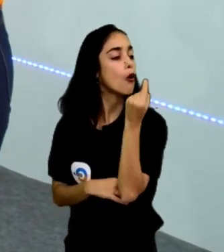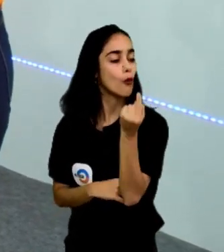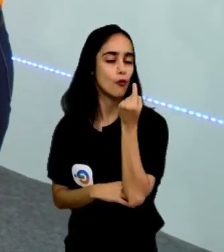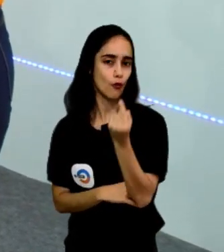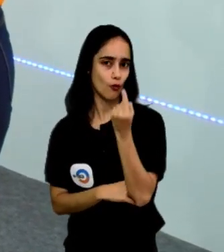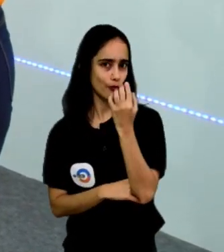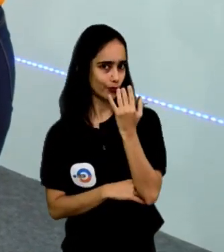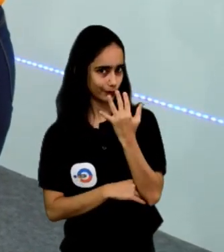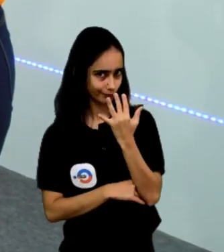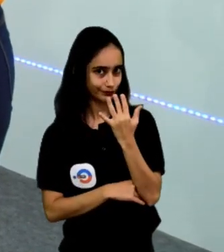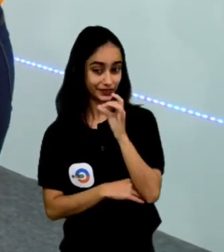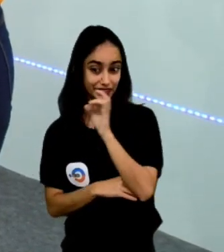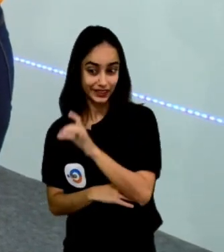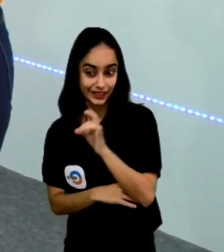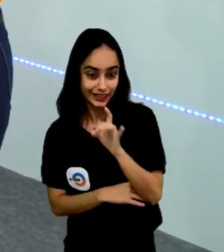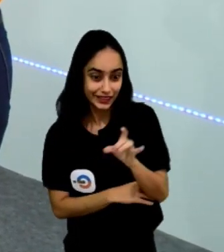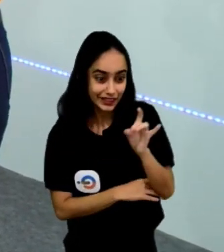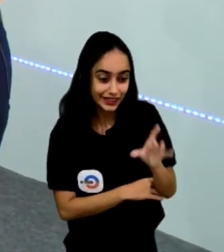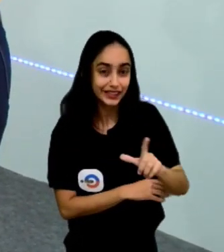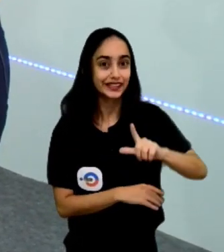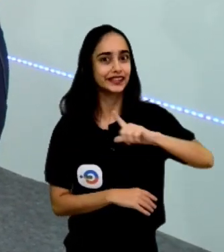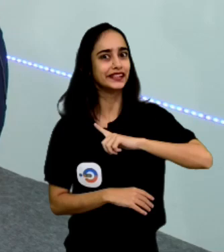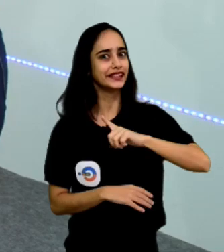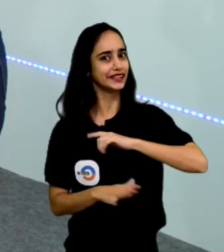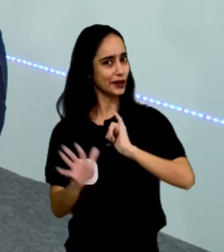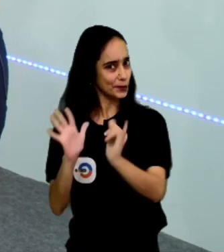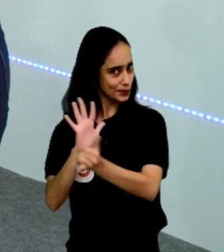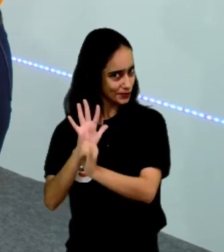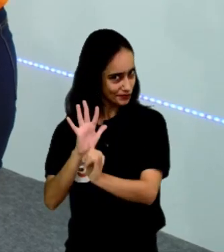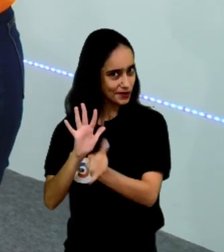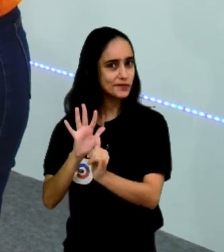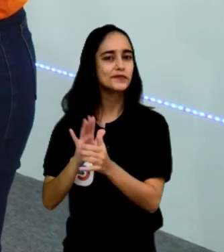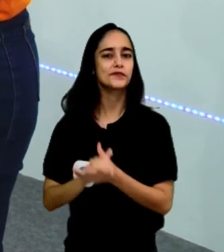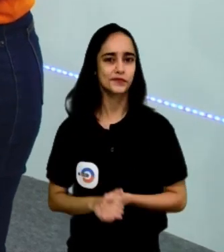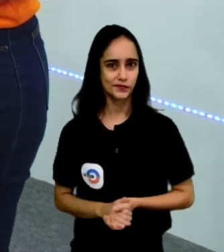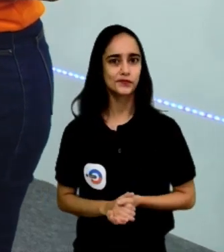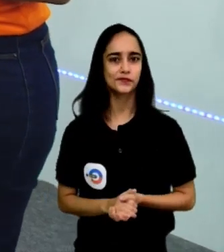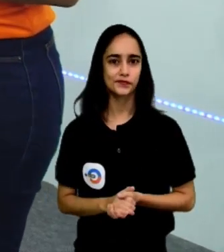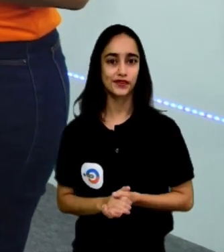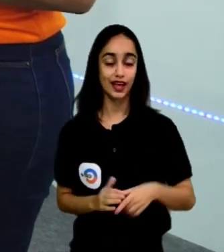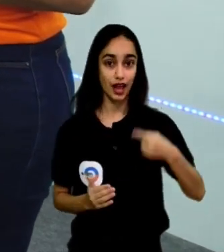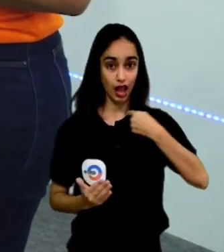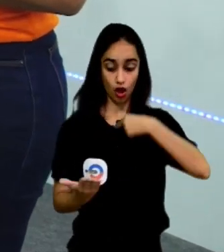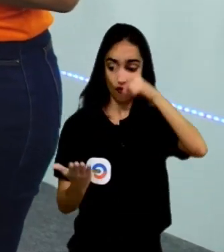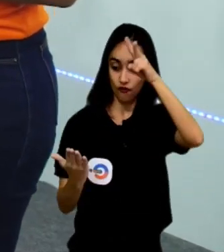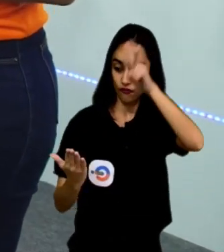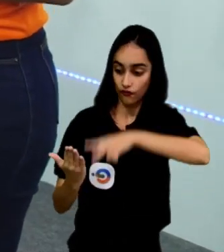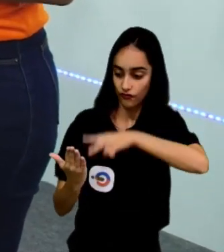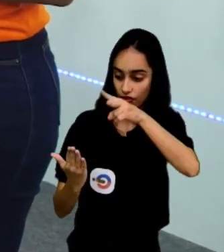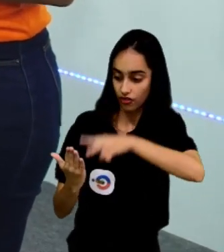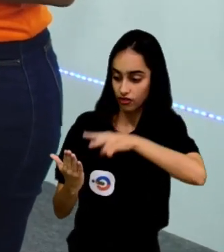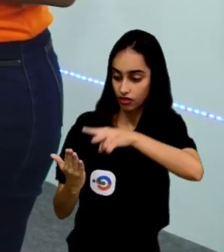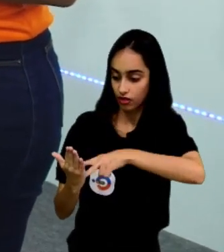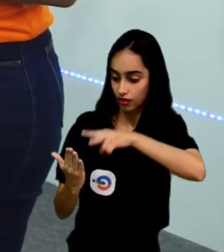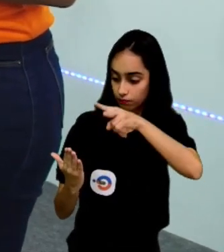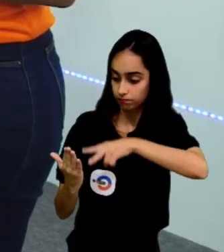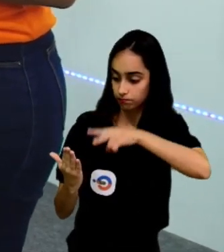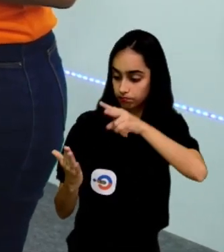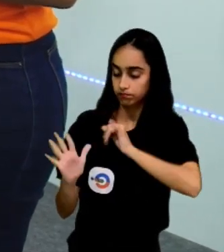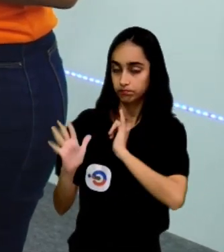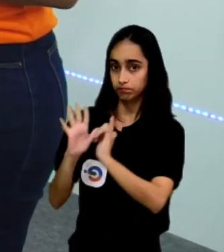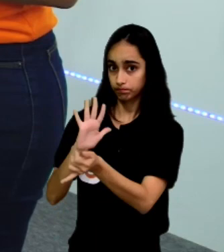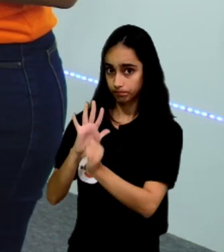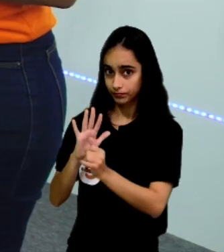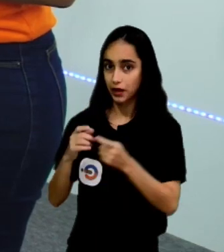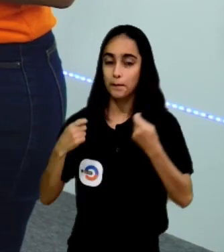envelope. Em cada envelope tem uma fábula. Eu vou ler a fábula e